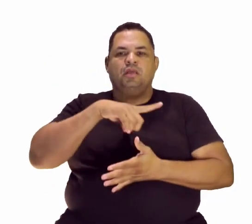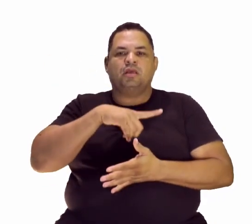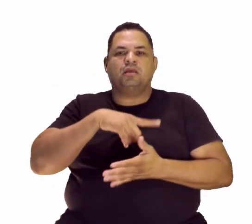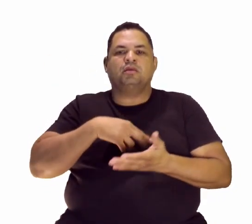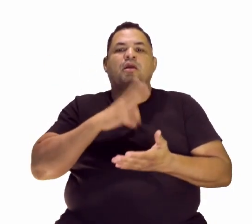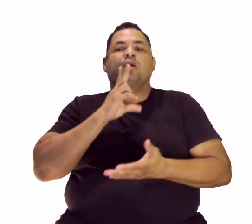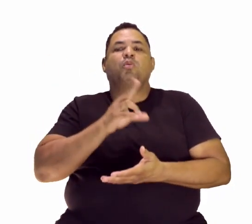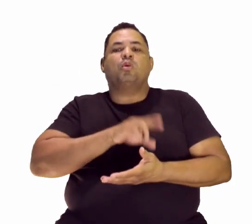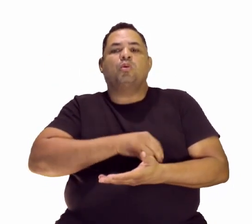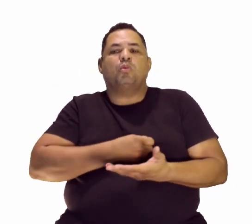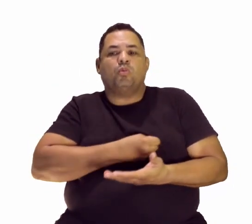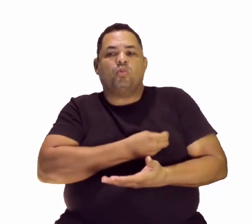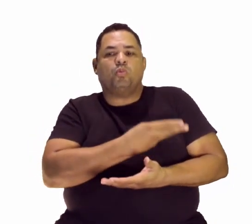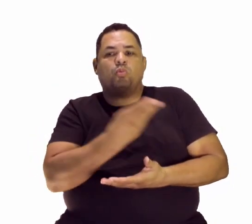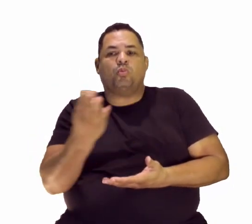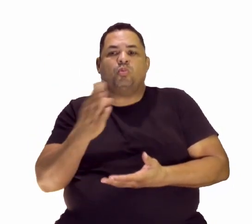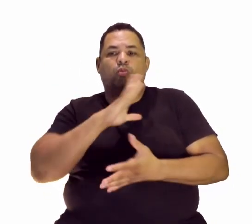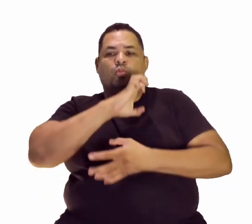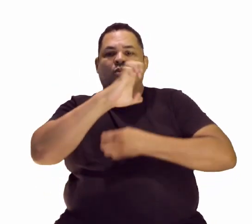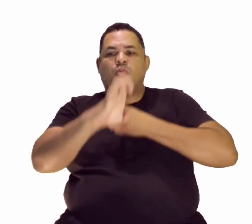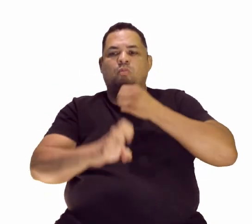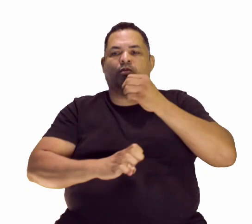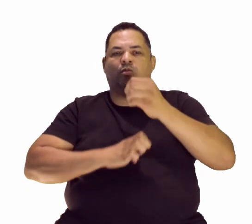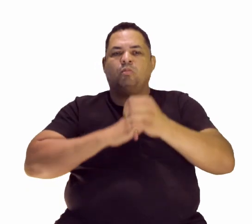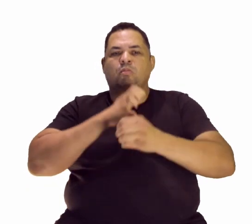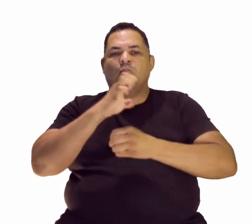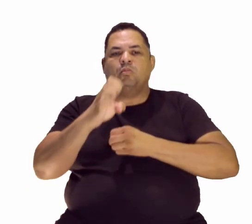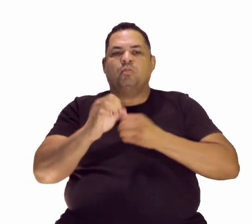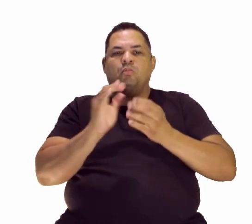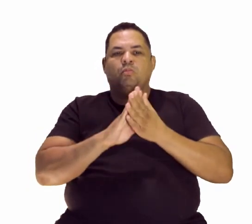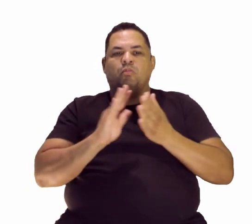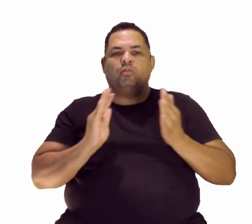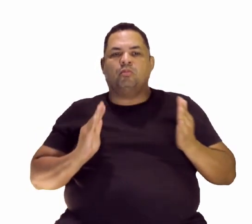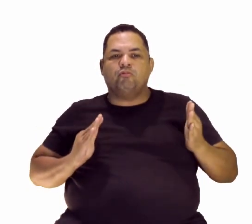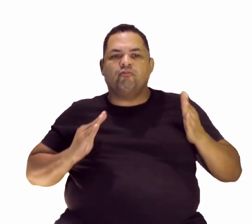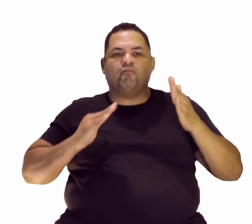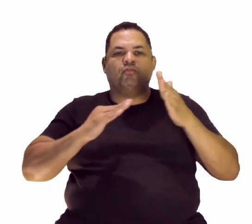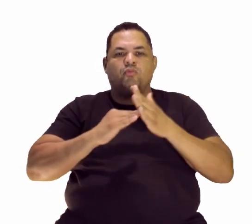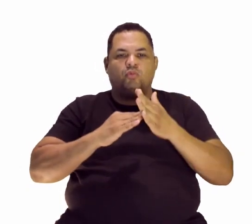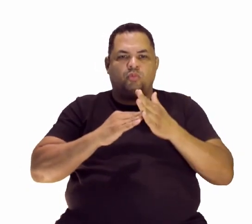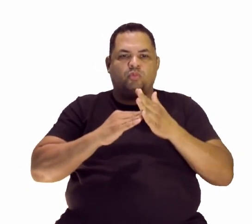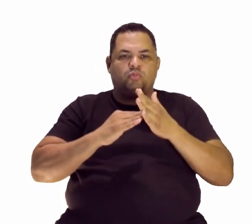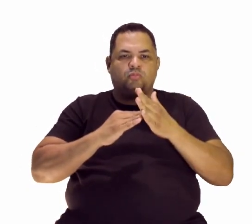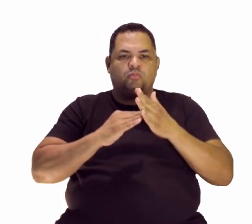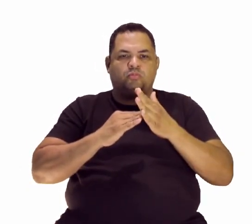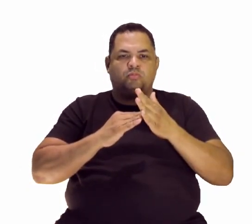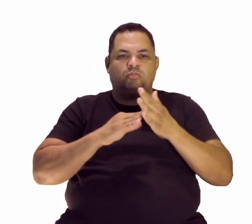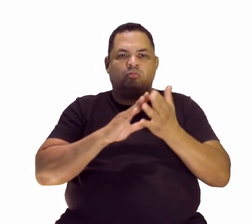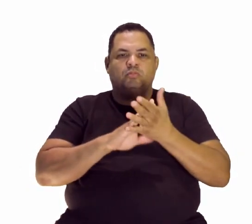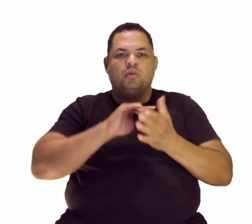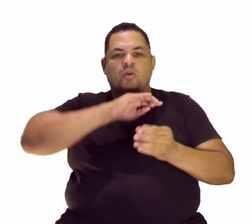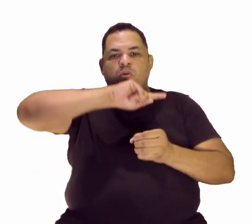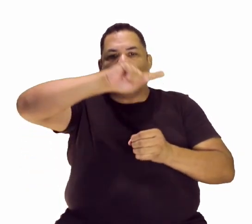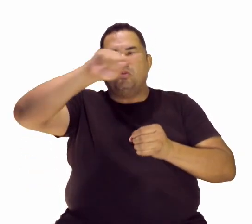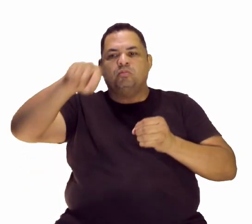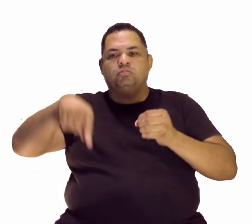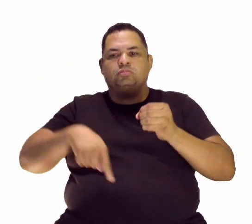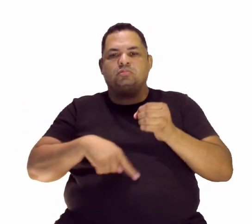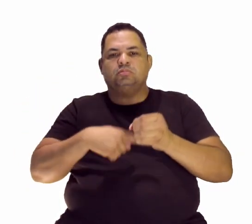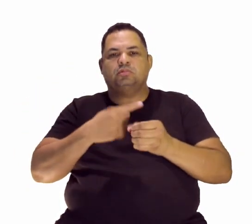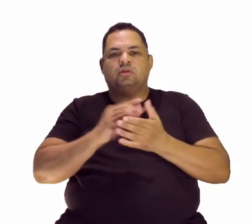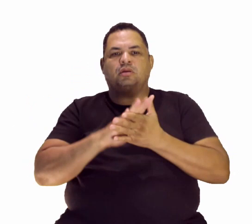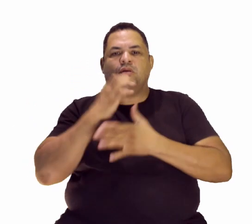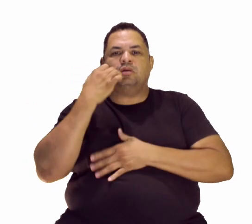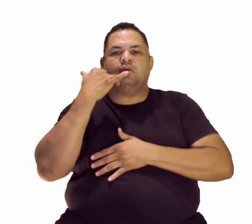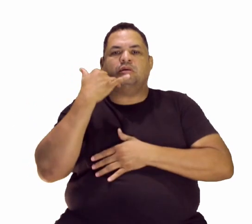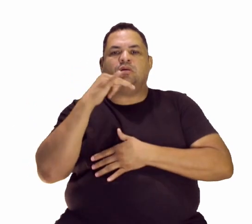a mesma quantidade de elétrons no último orbital eletrônico. E, em